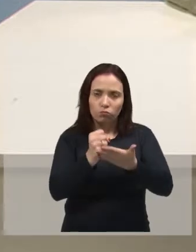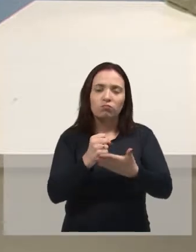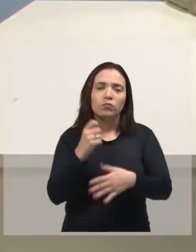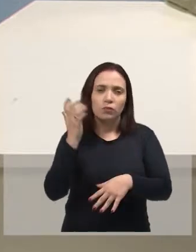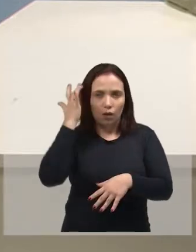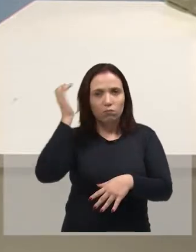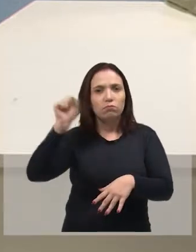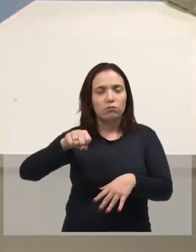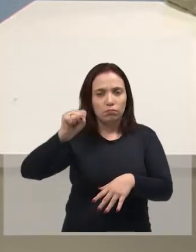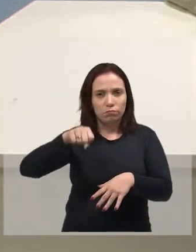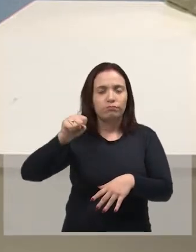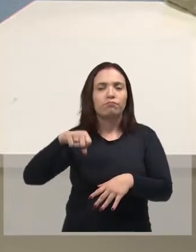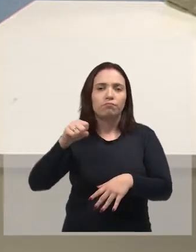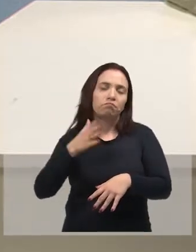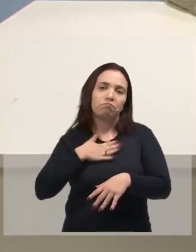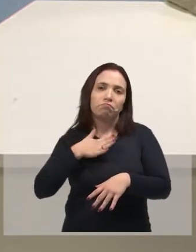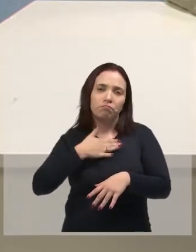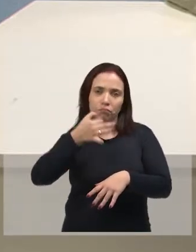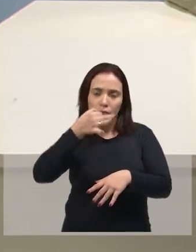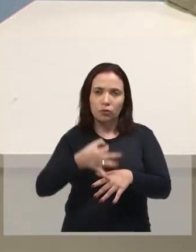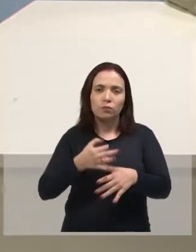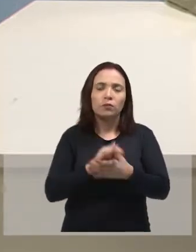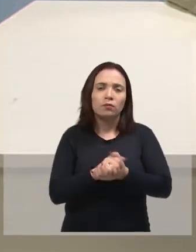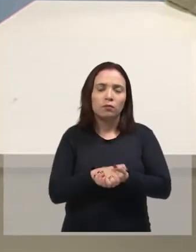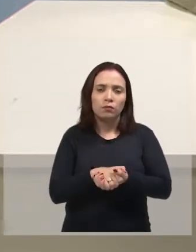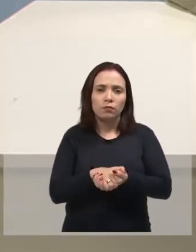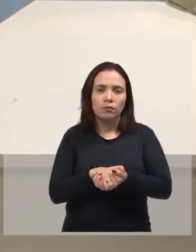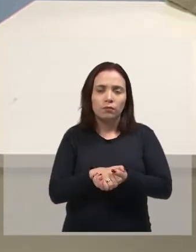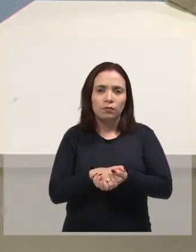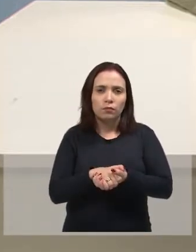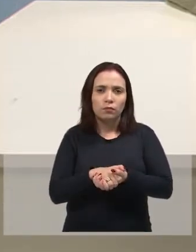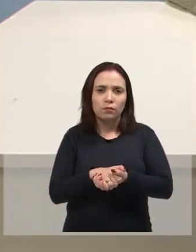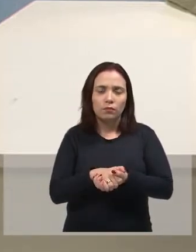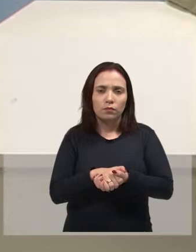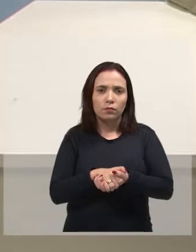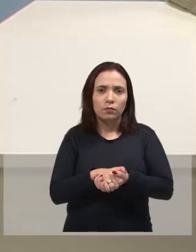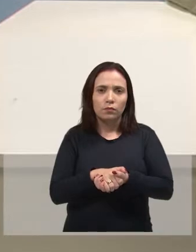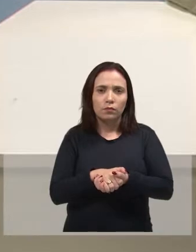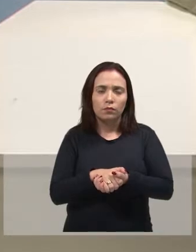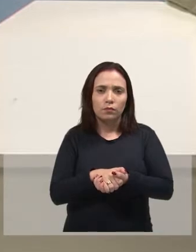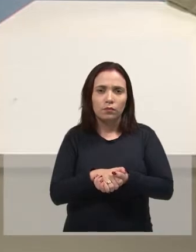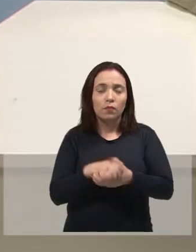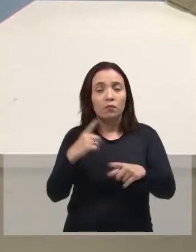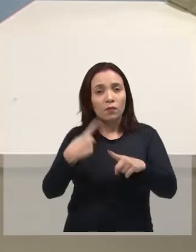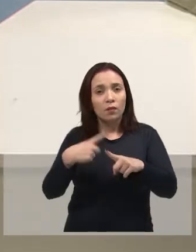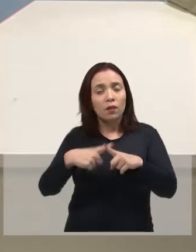situação. Eu vejo uma manobra clara e objetiva, porque a